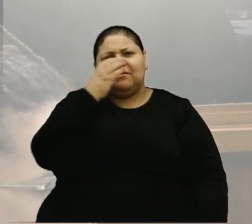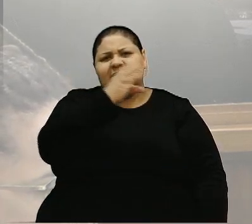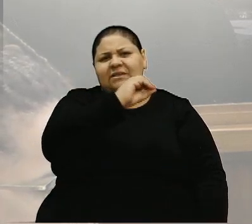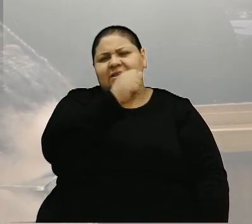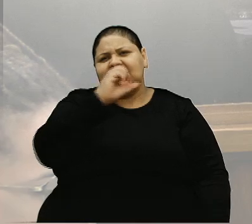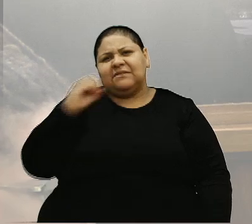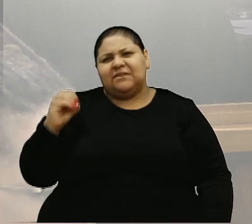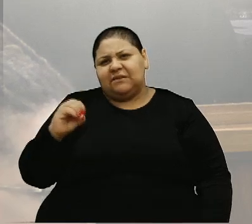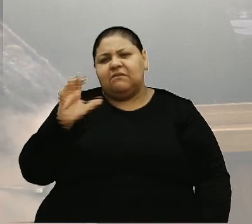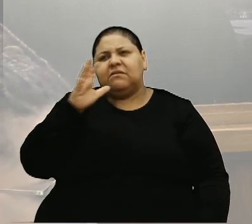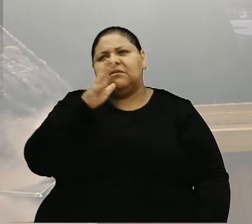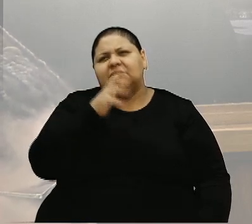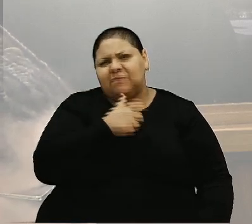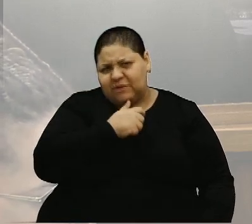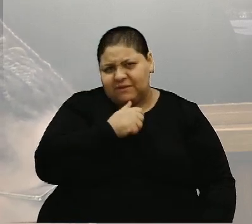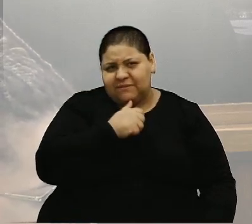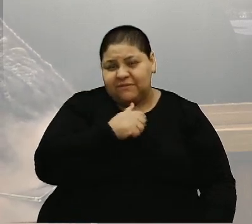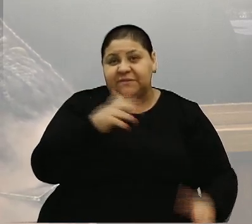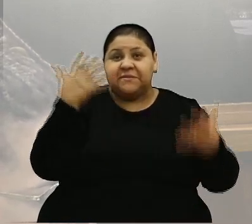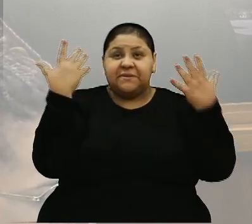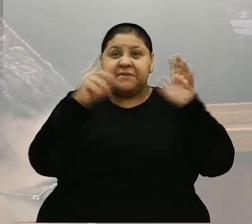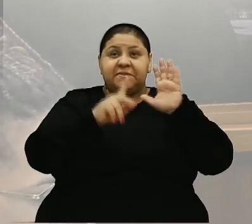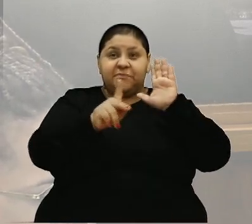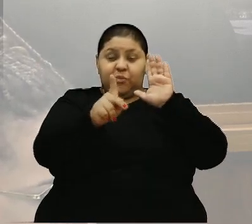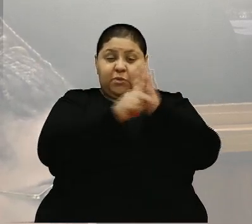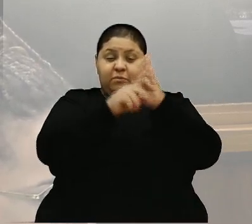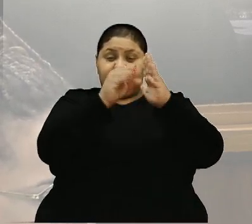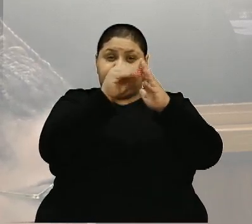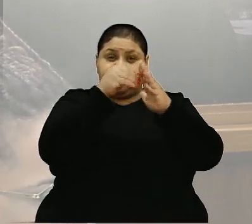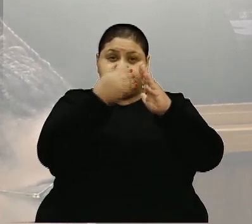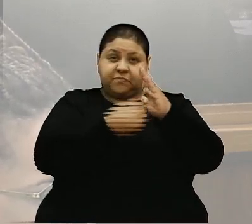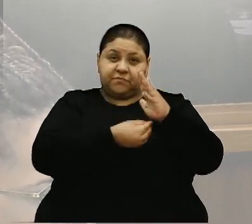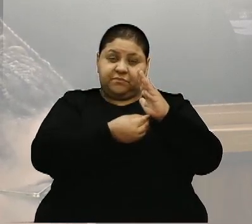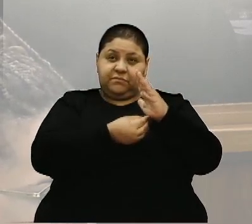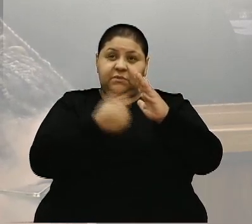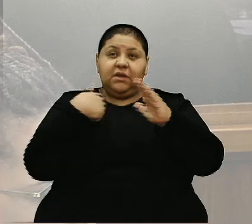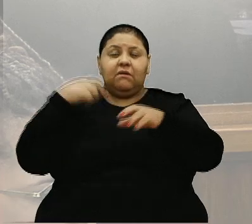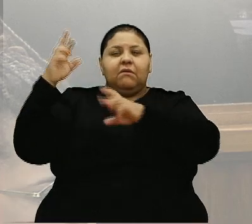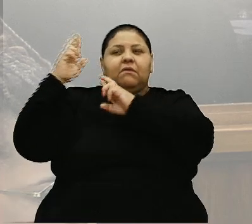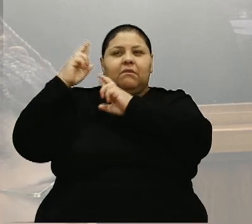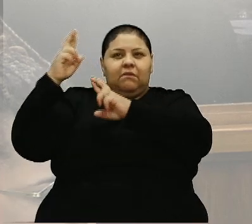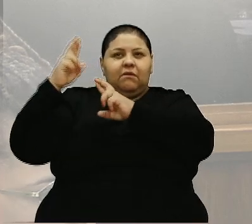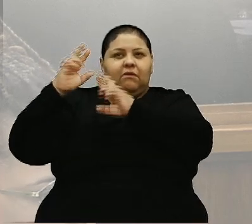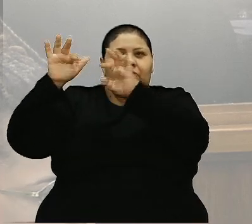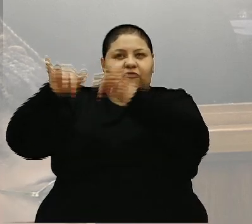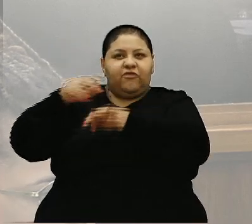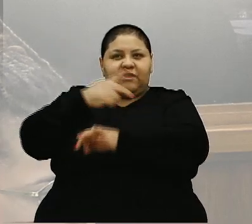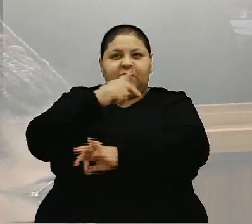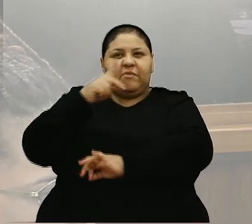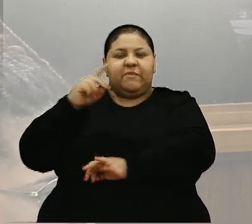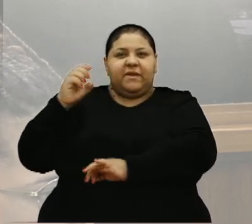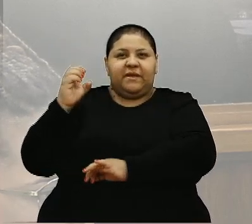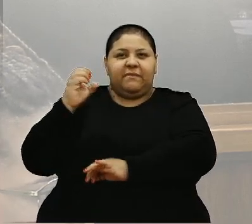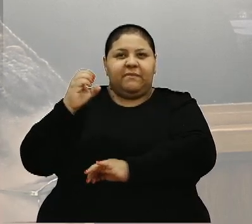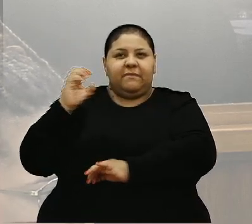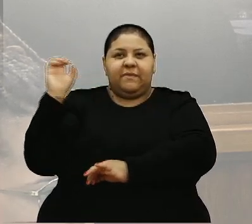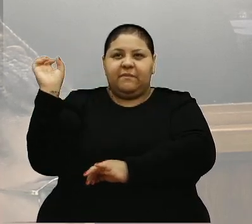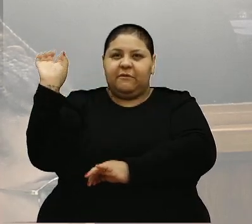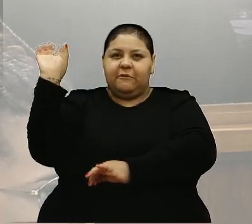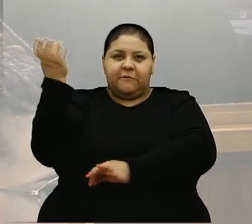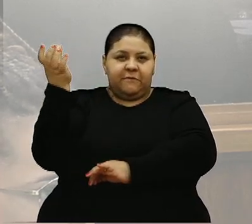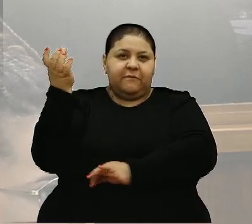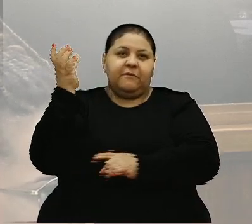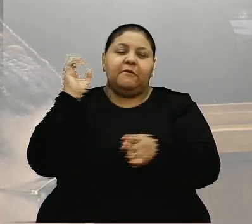alguém puder, parabéns aqui para o projeto Samai, estou torcendo que venha a revogação da PPP da iluminação pública, porque